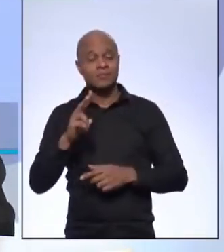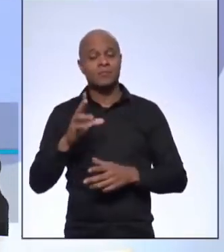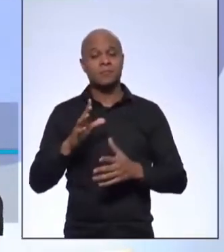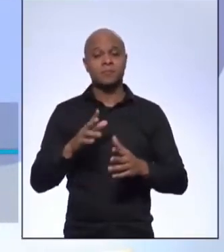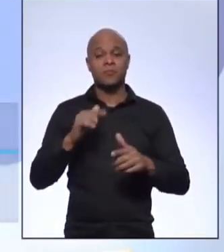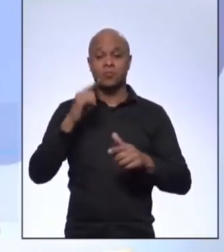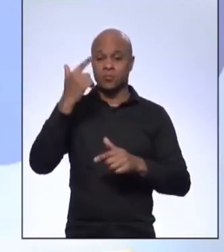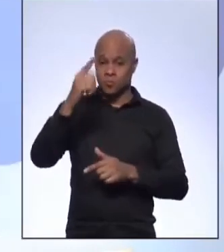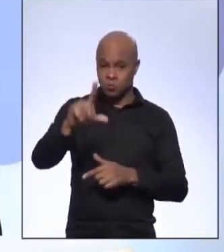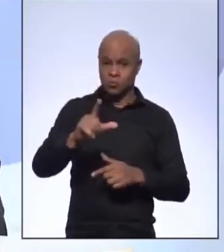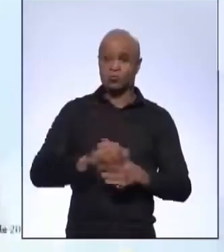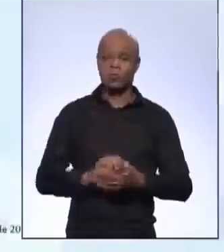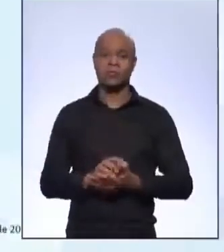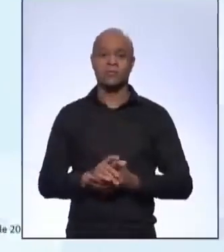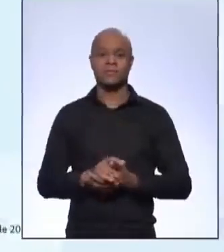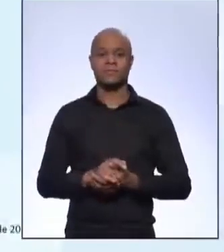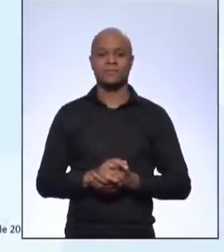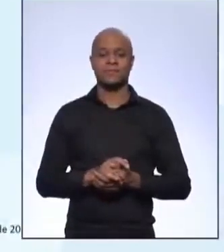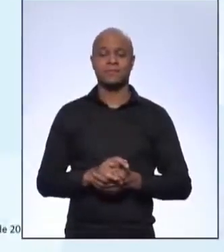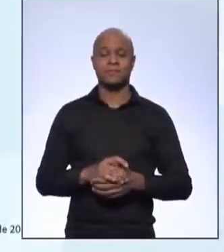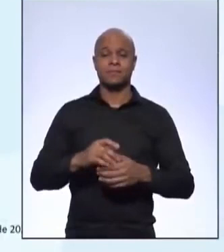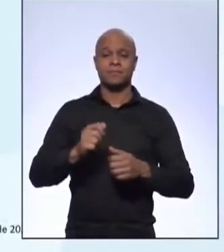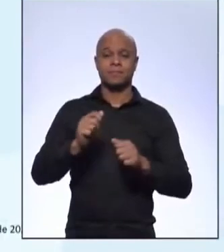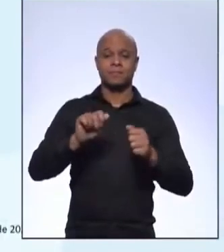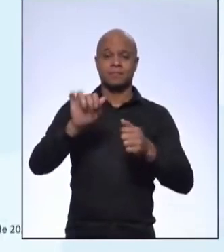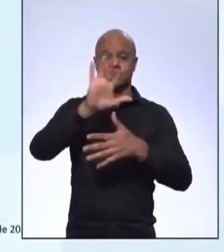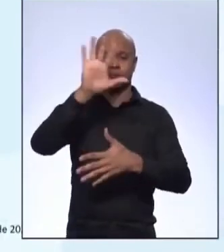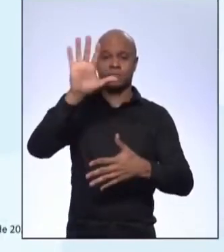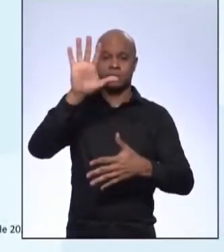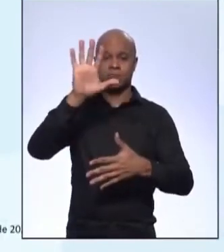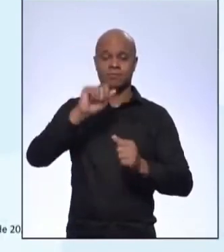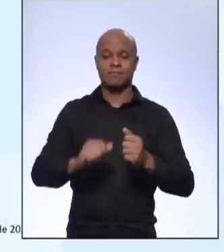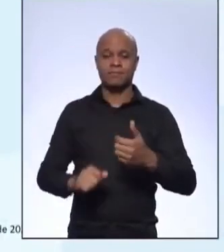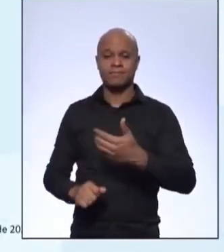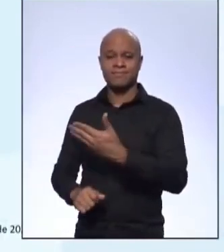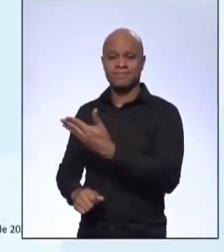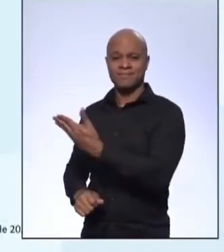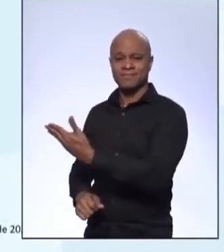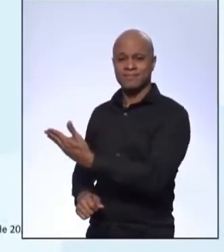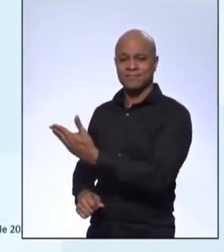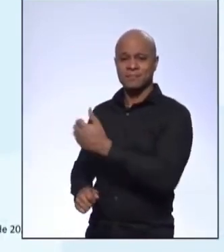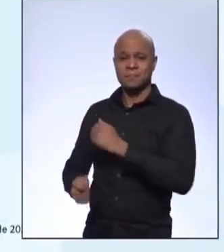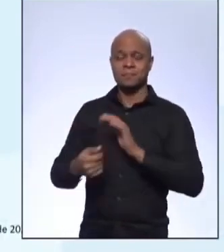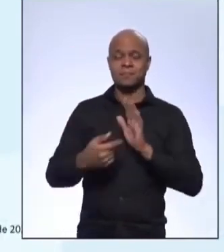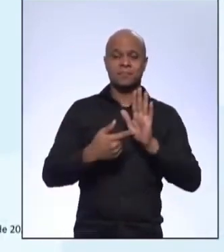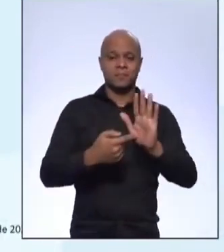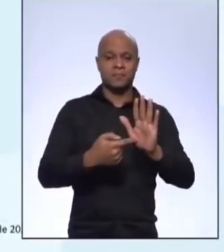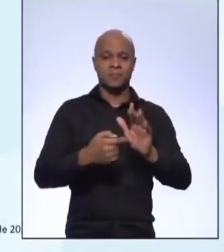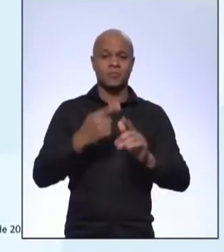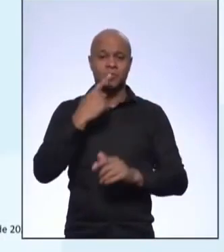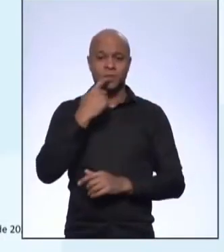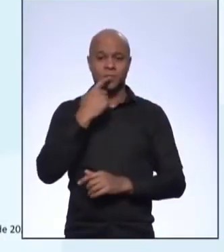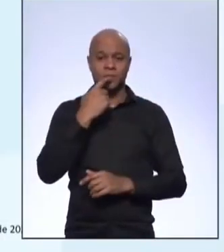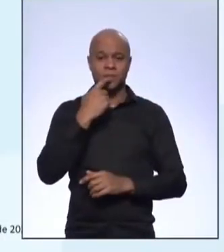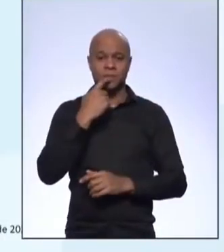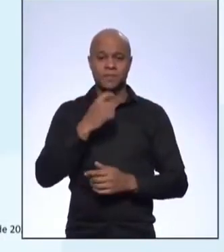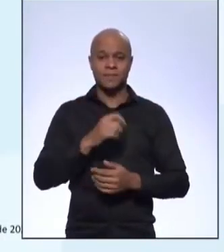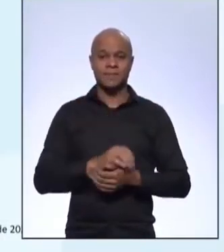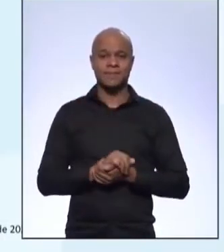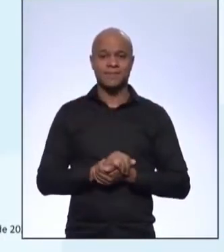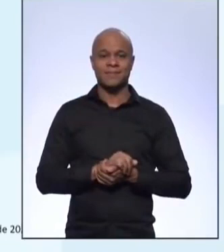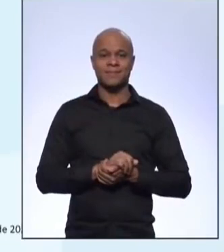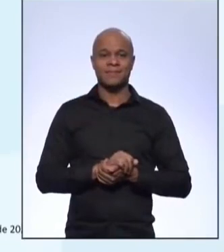complementar. Vai aparecer aí para vocês um mapa, né? Que mostra especificamente, aí em vermelhinho, vocês estão vendo, tem até